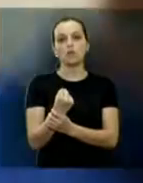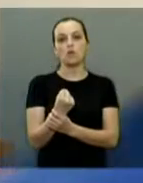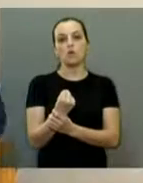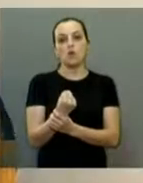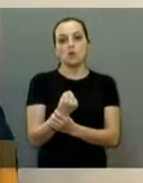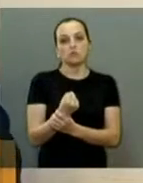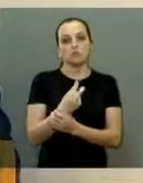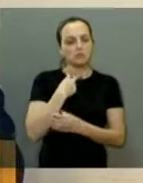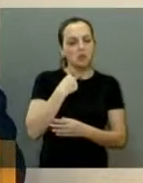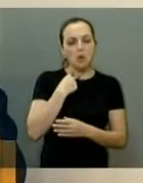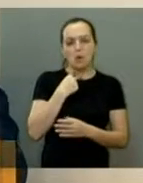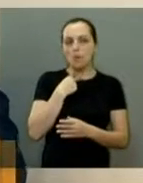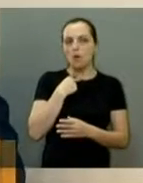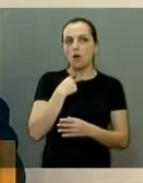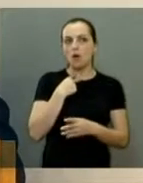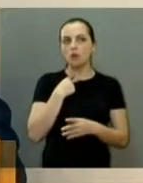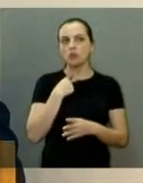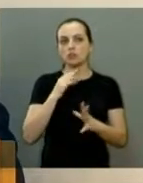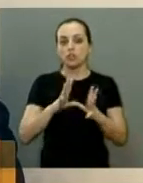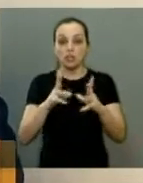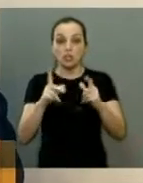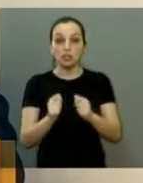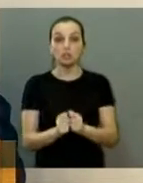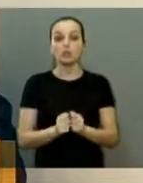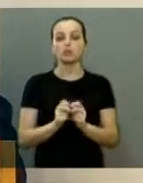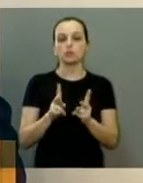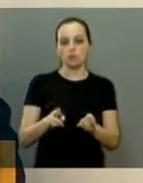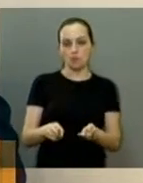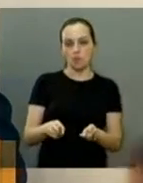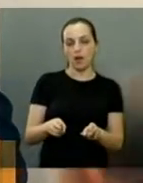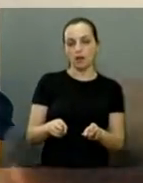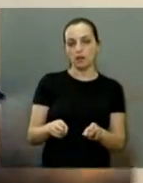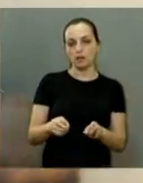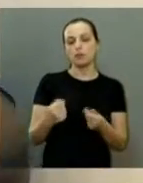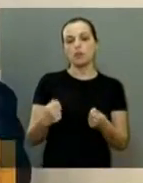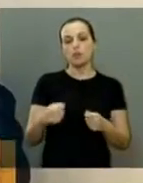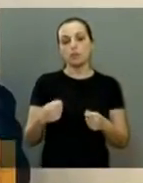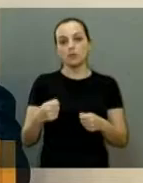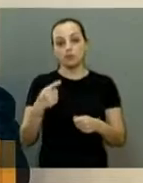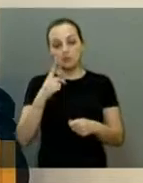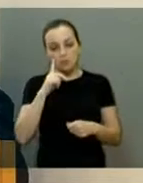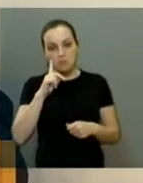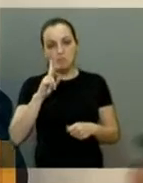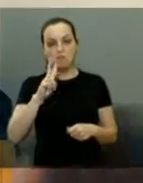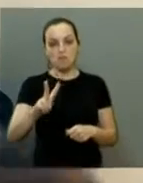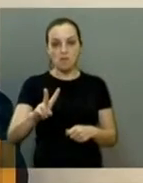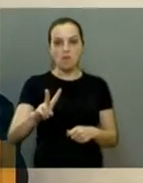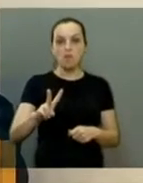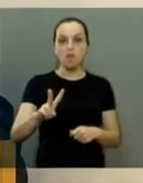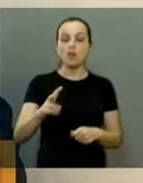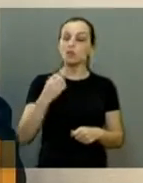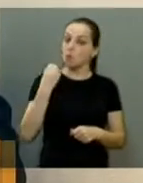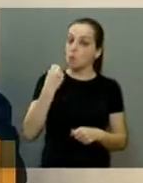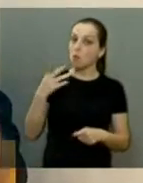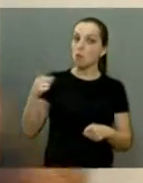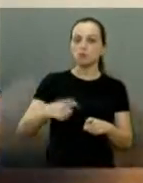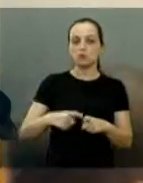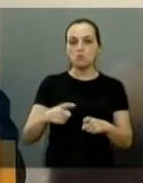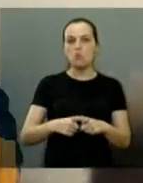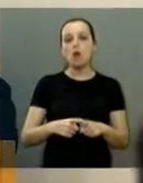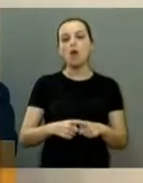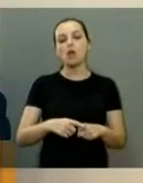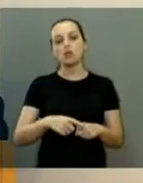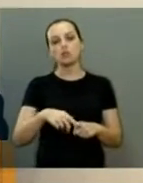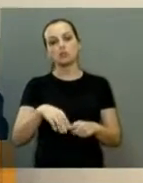pode generalizar a gente também tem que saber ressaltar os bons profissionais pós saúde os atendimentos bons médicos e